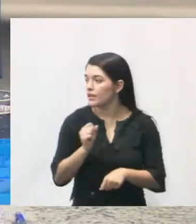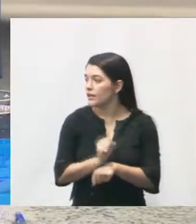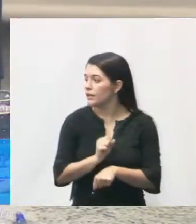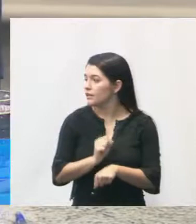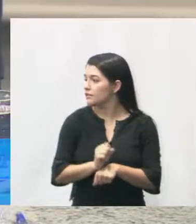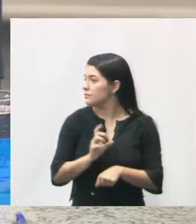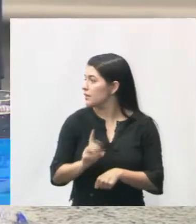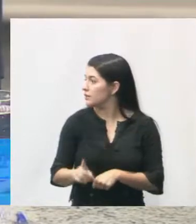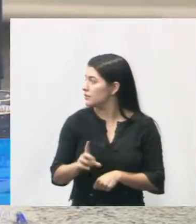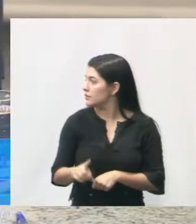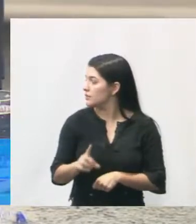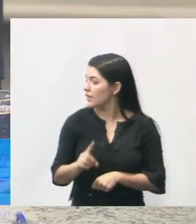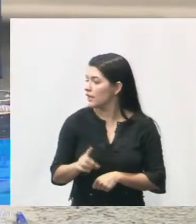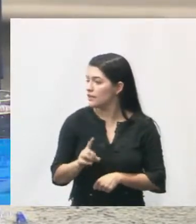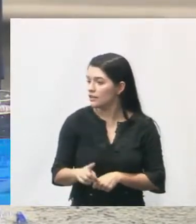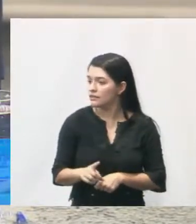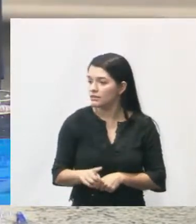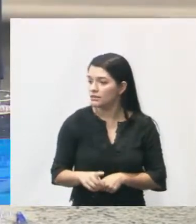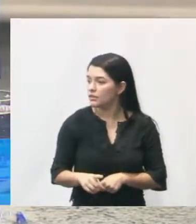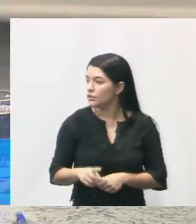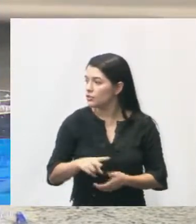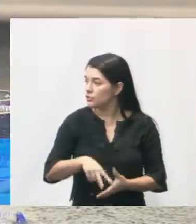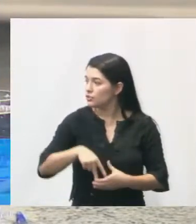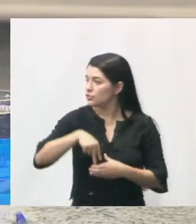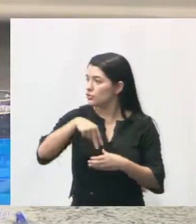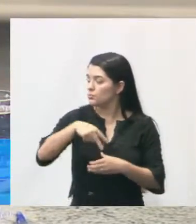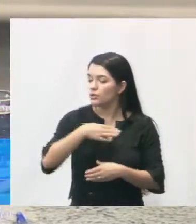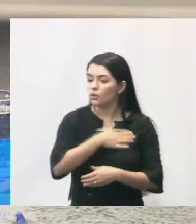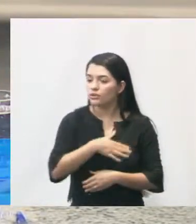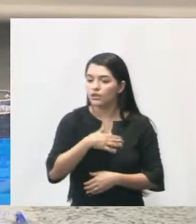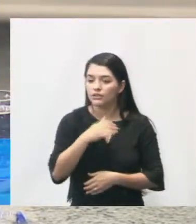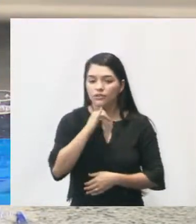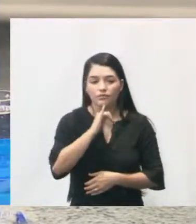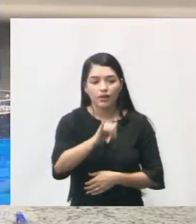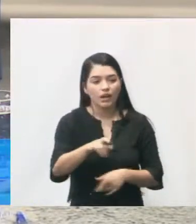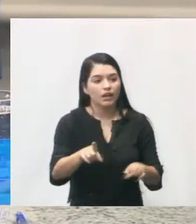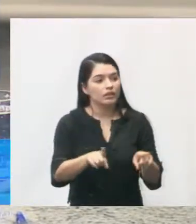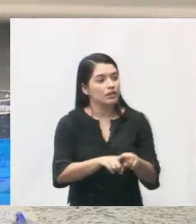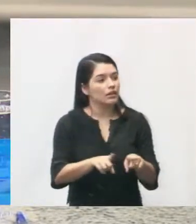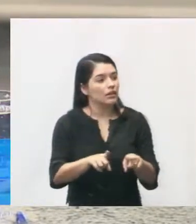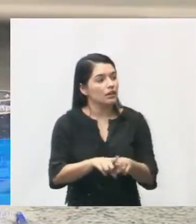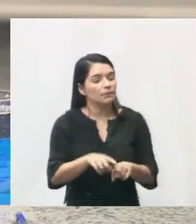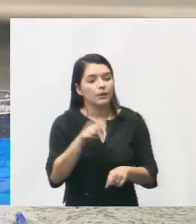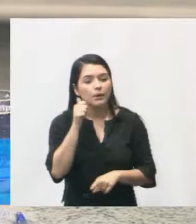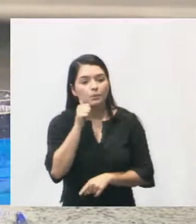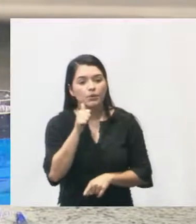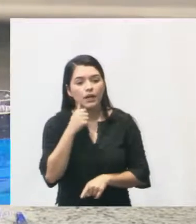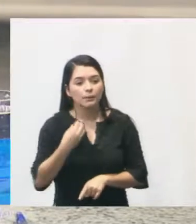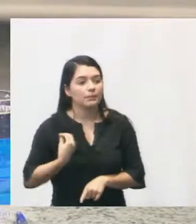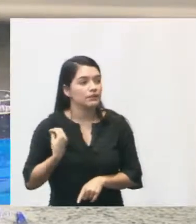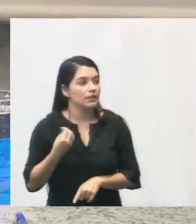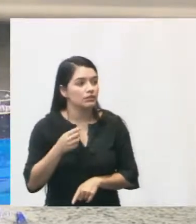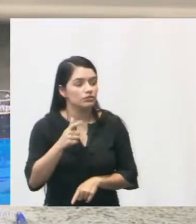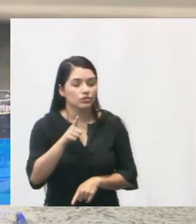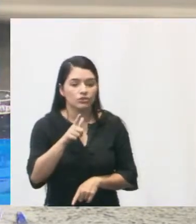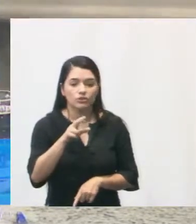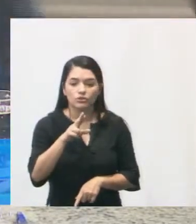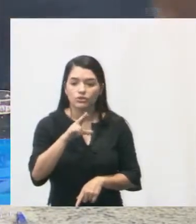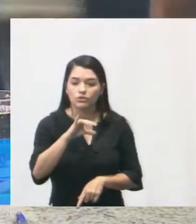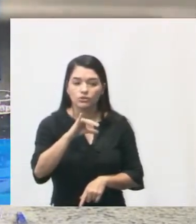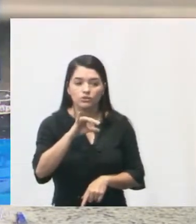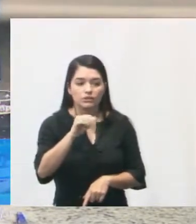sobe à tribuna, eu gostaria de registrar também aqui a presença da Lucimar, da nossa comunidade